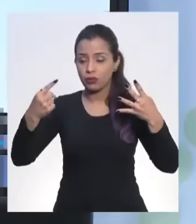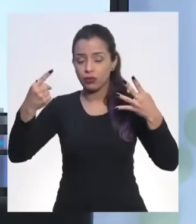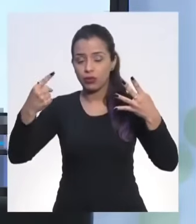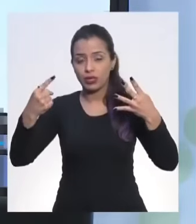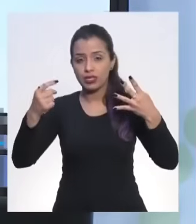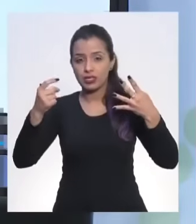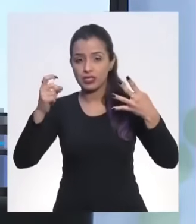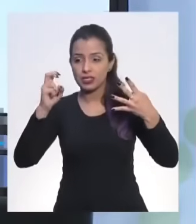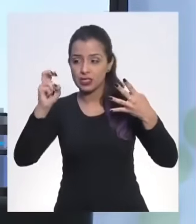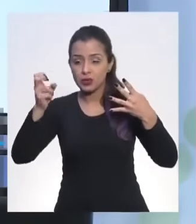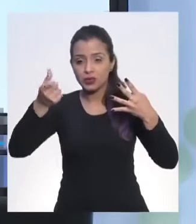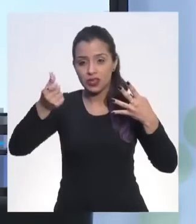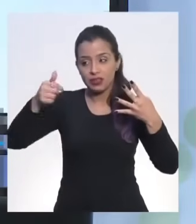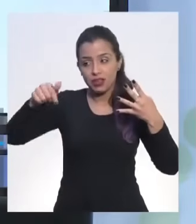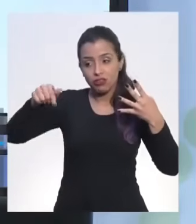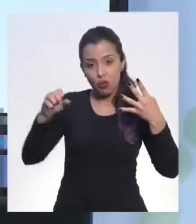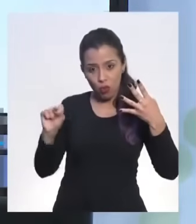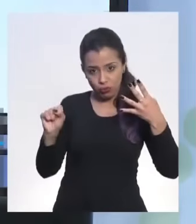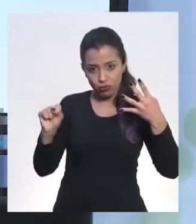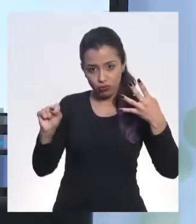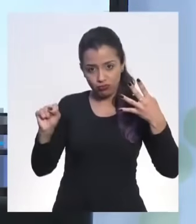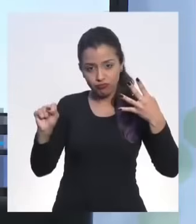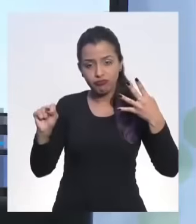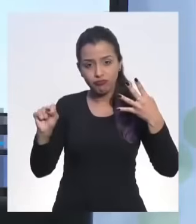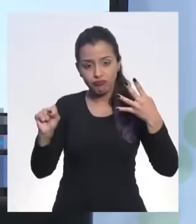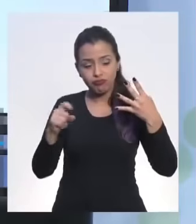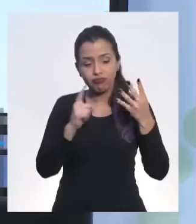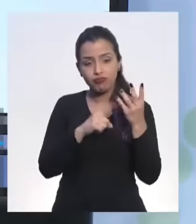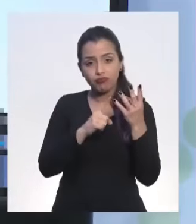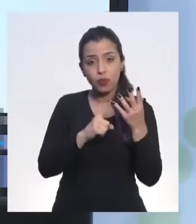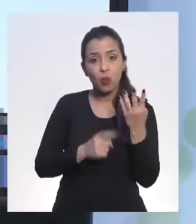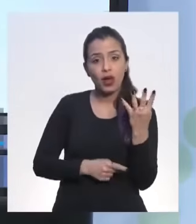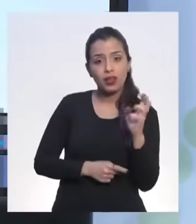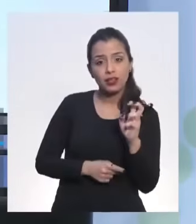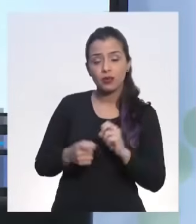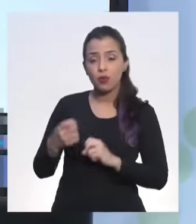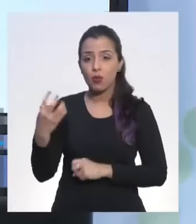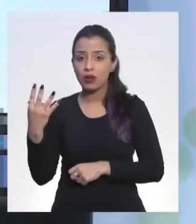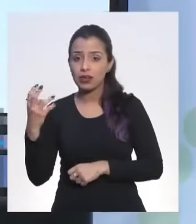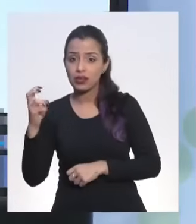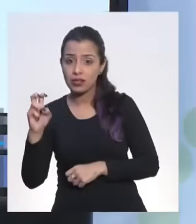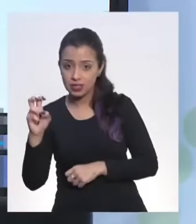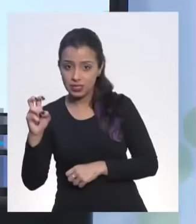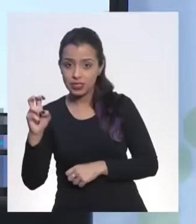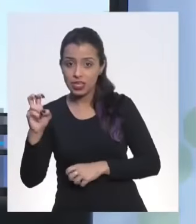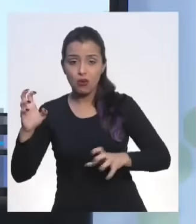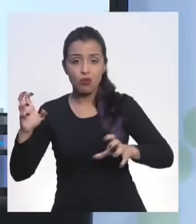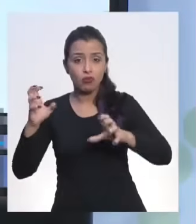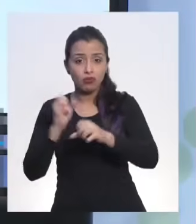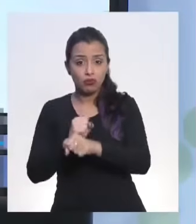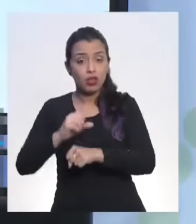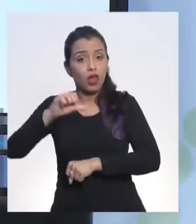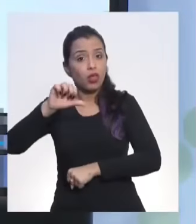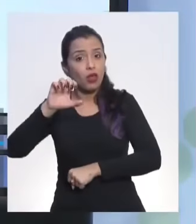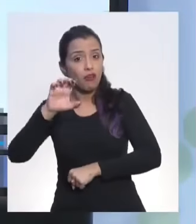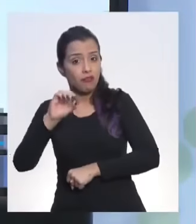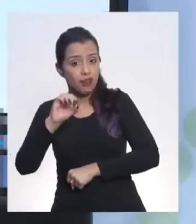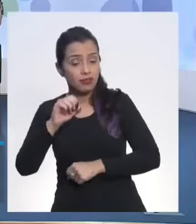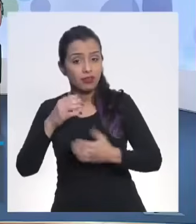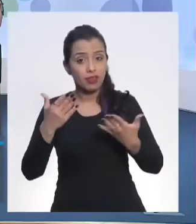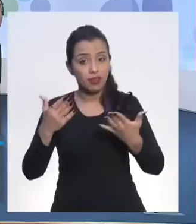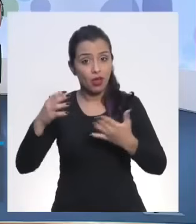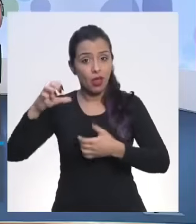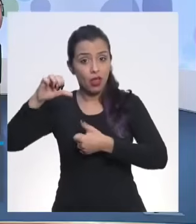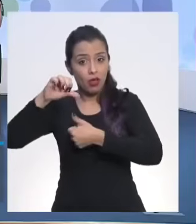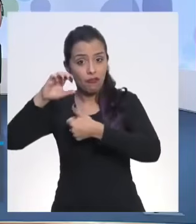dois valores ali, coloca como se fosse uma única parcela. Em vez de pagar 10, eu pagaria 9, né, Ale? Exatamente. Um